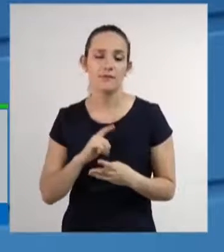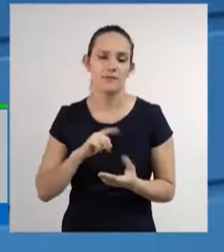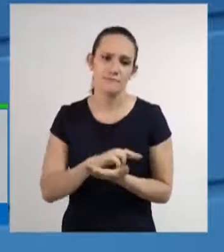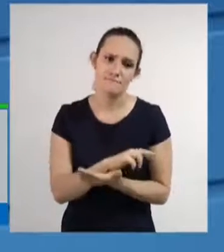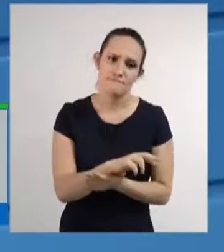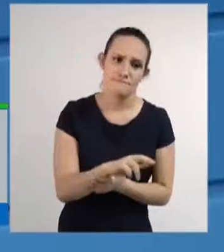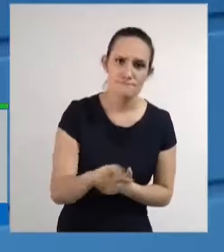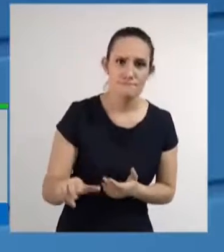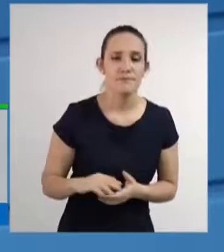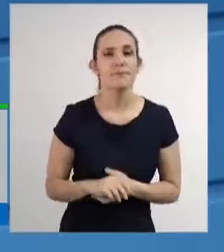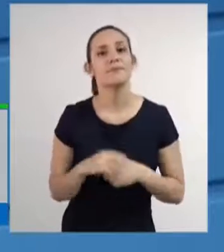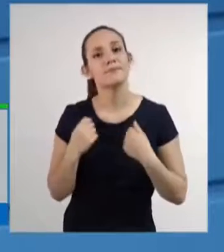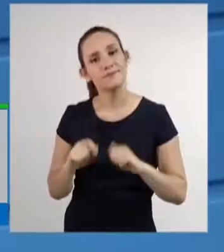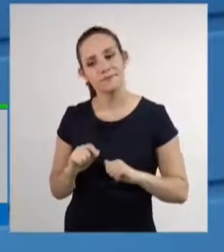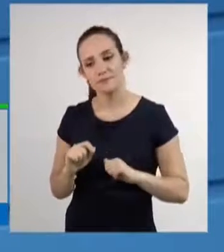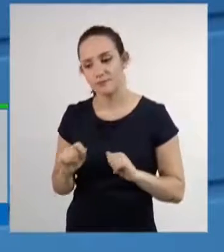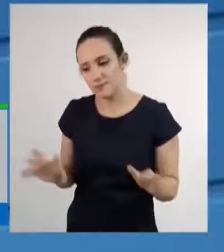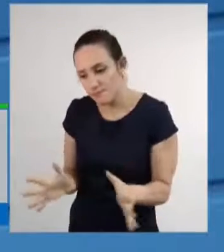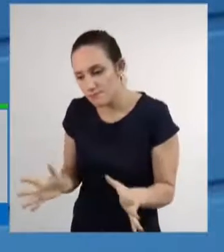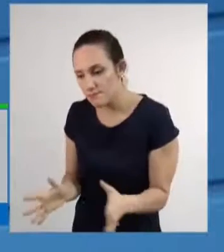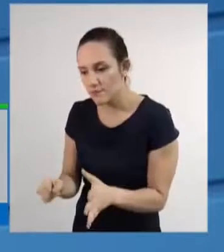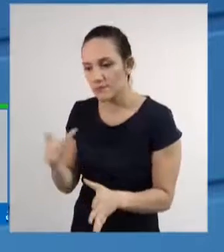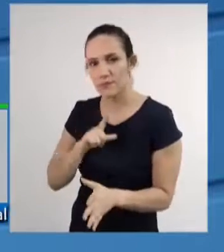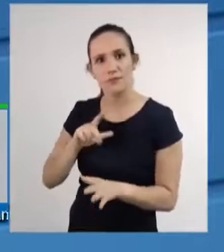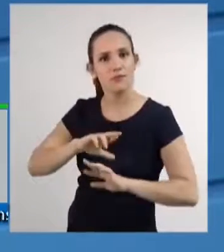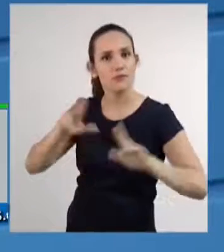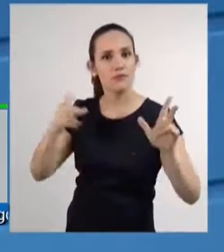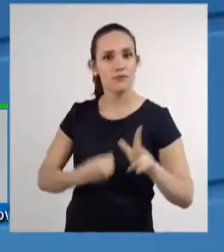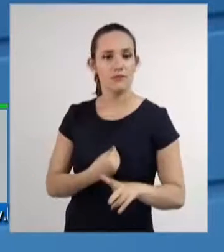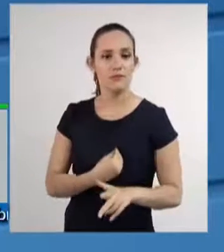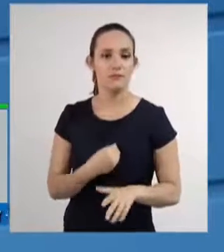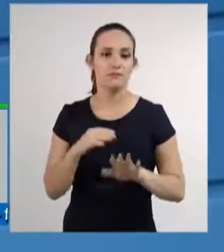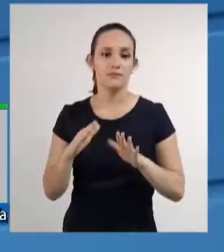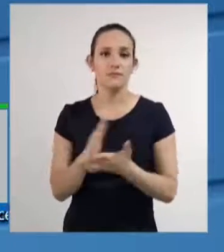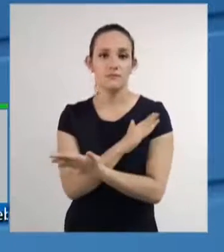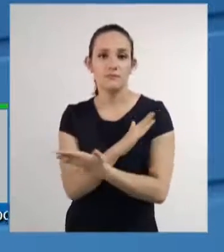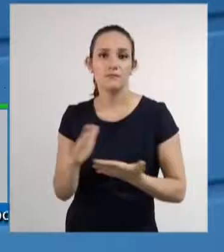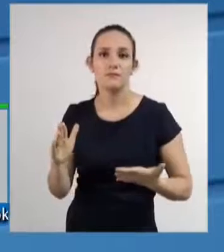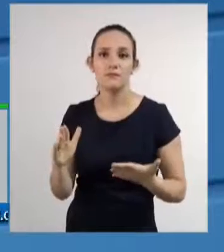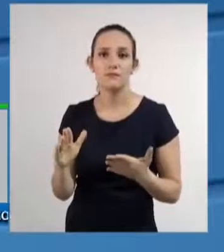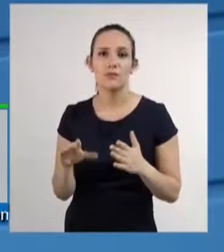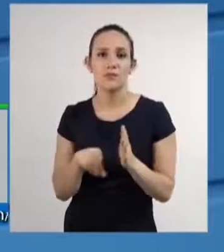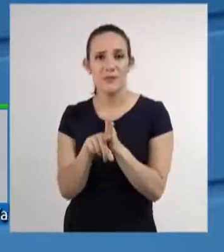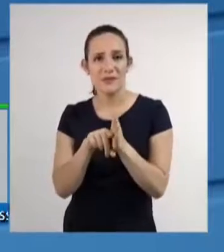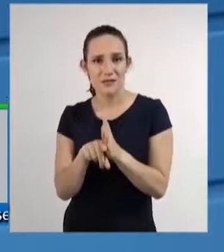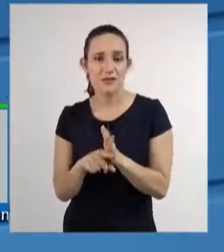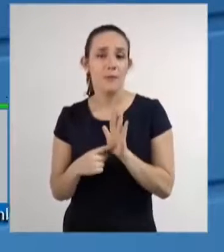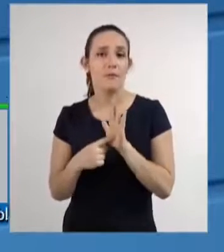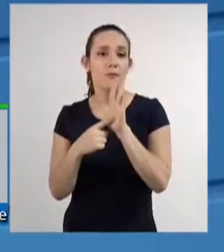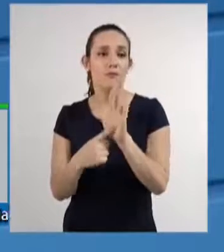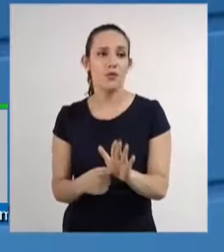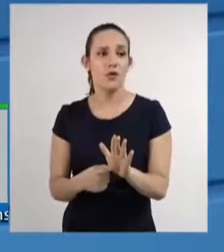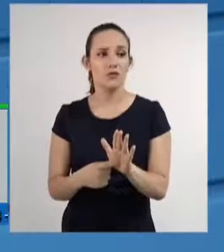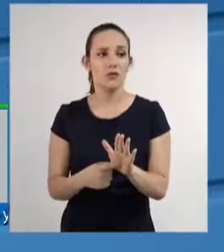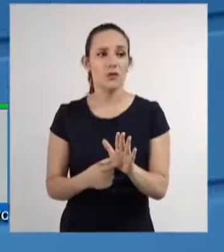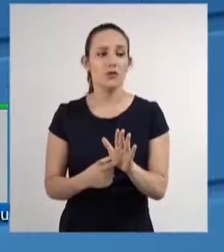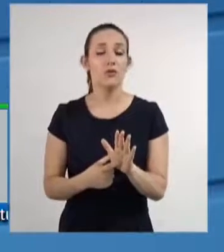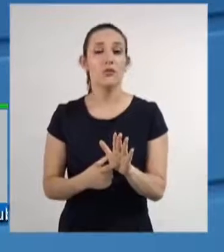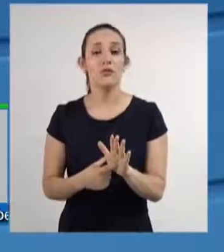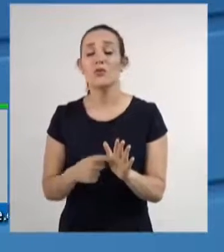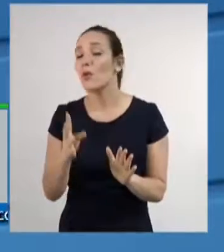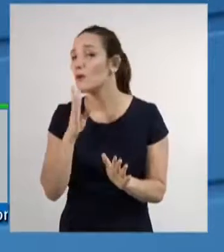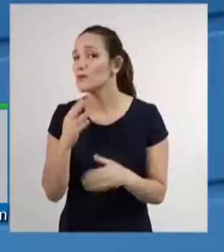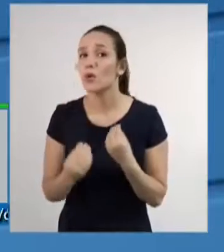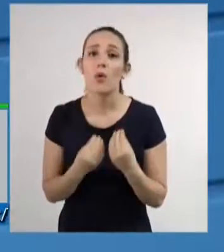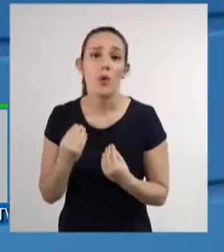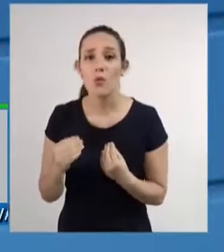o que lhes possibilitará uma realidade diferente. Alguns dados que permitem entender e conhecer um pouquinho